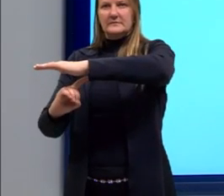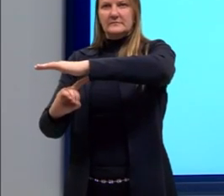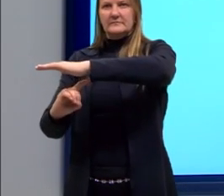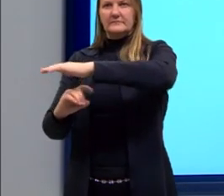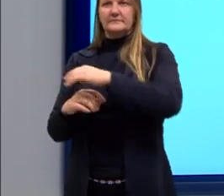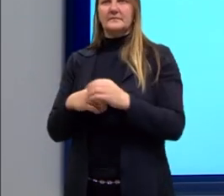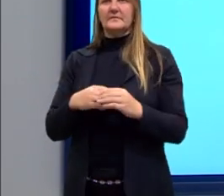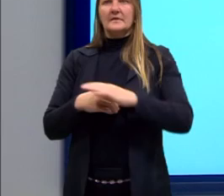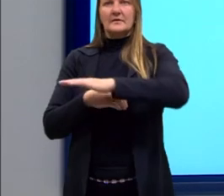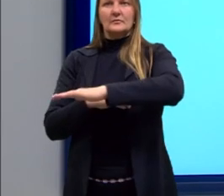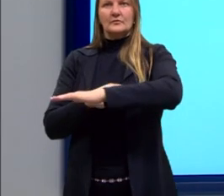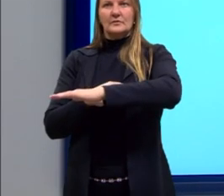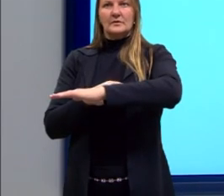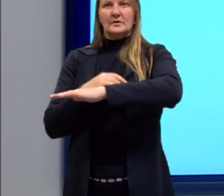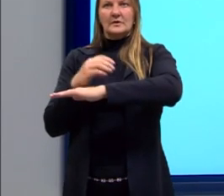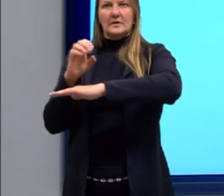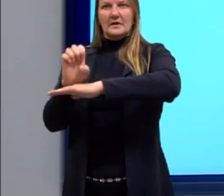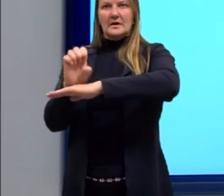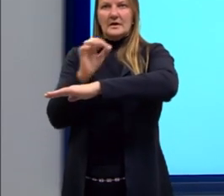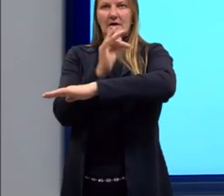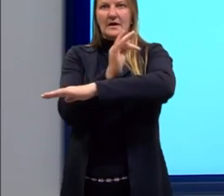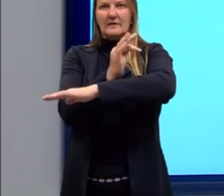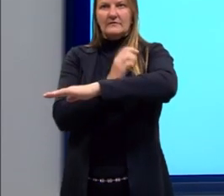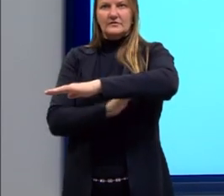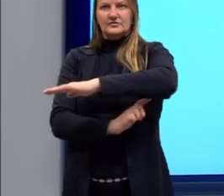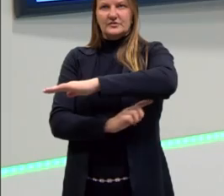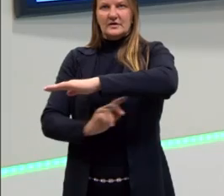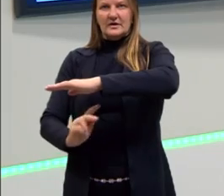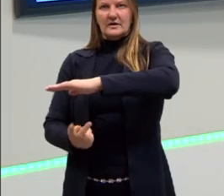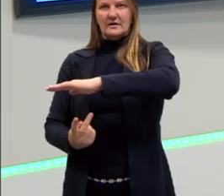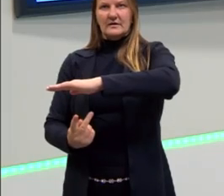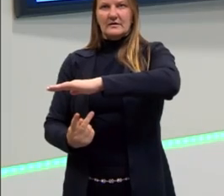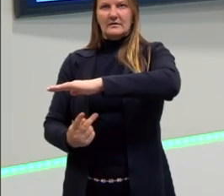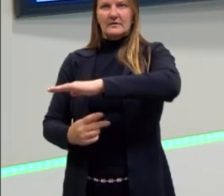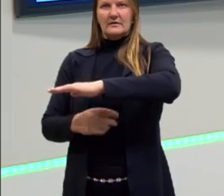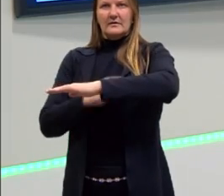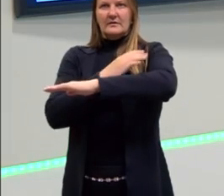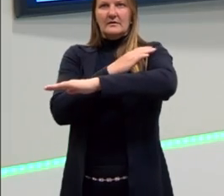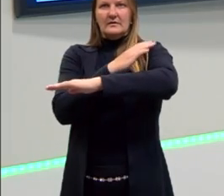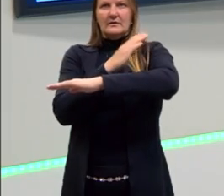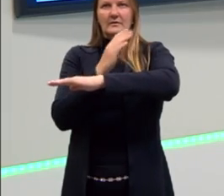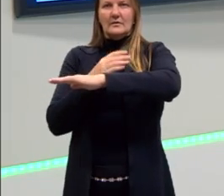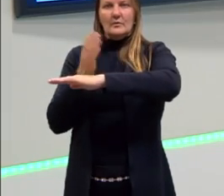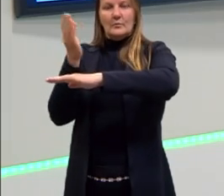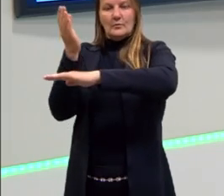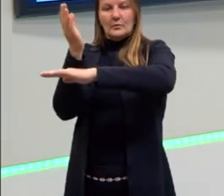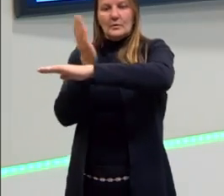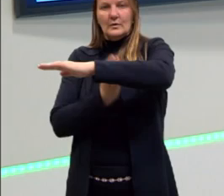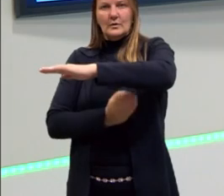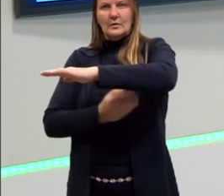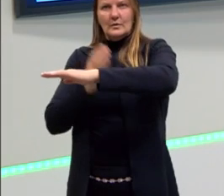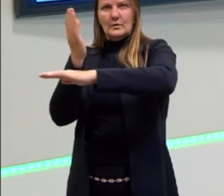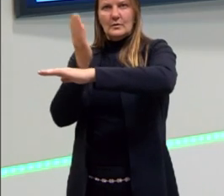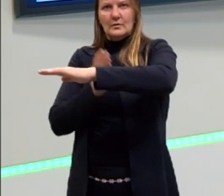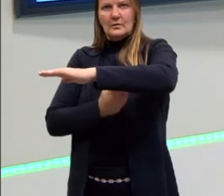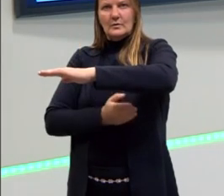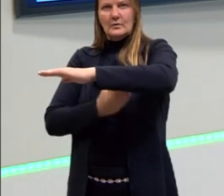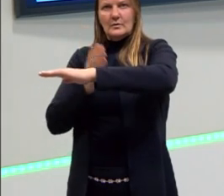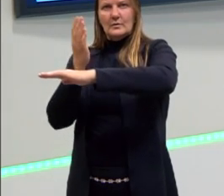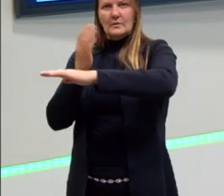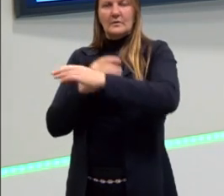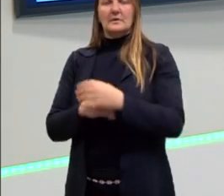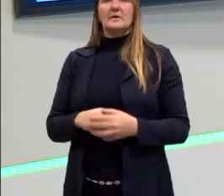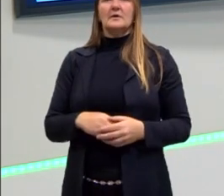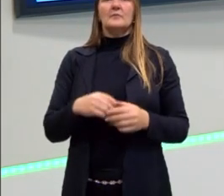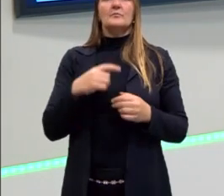e temos os ângulos e f g e h que são os ângulos formados então entre a transversal